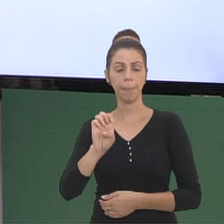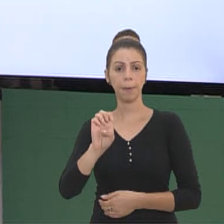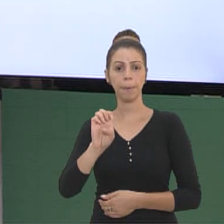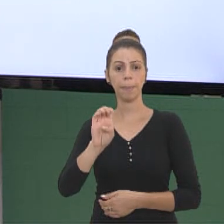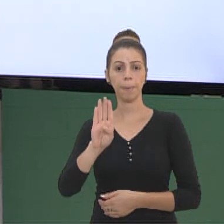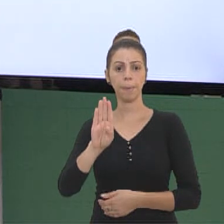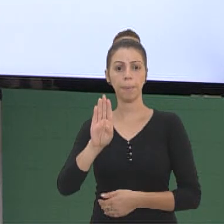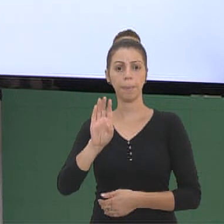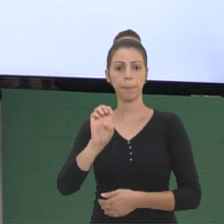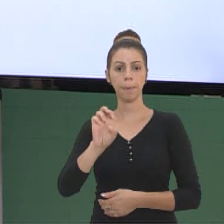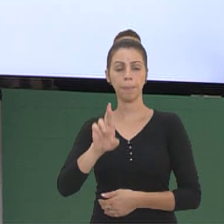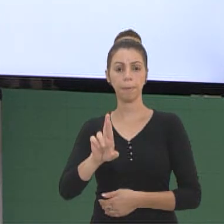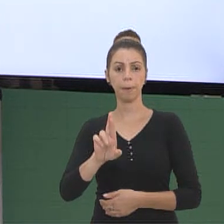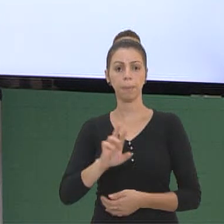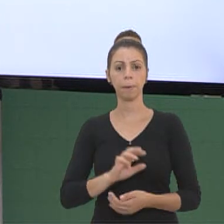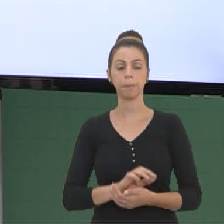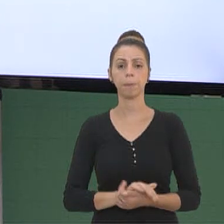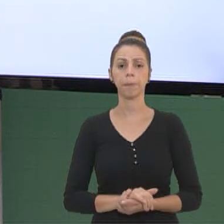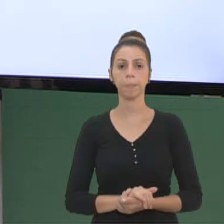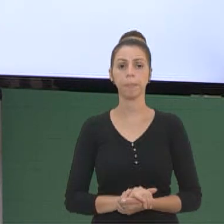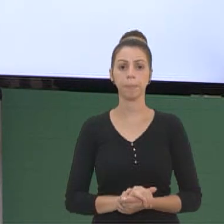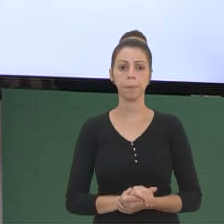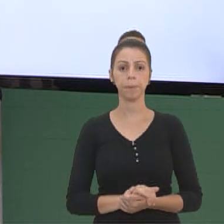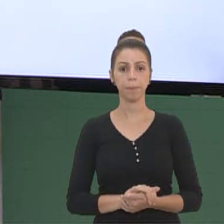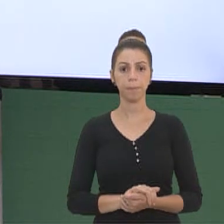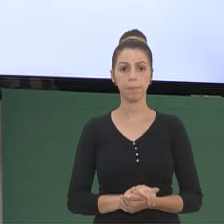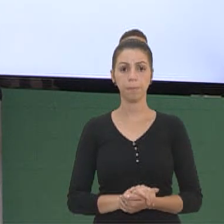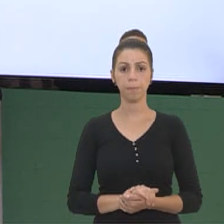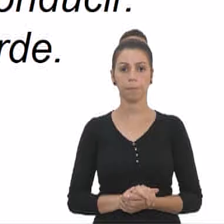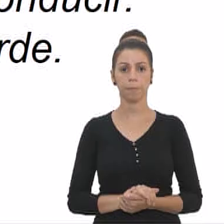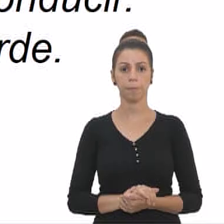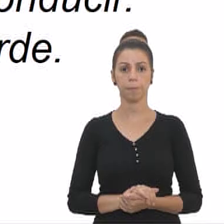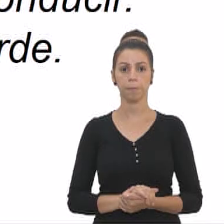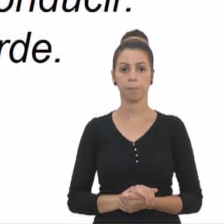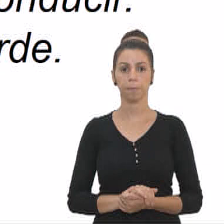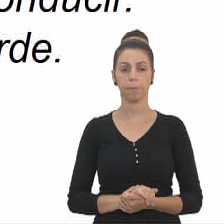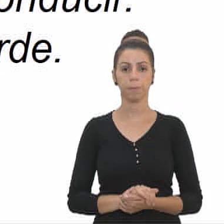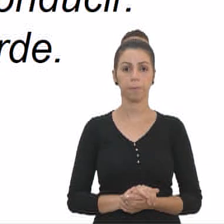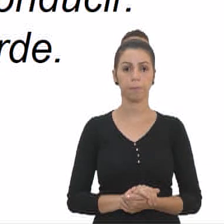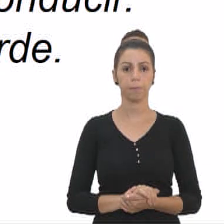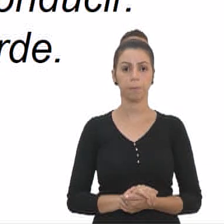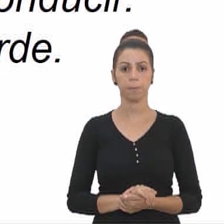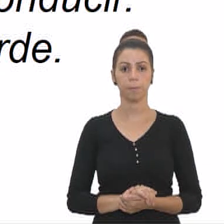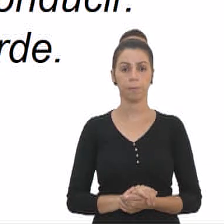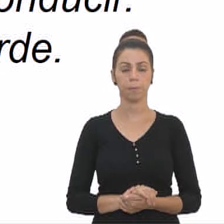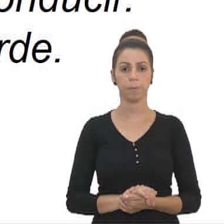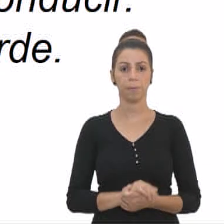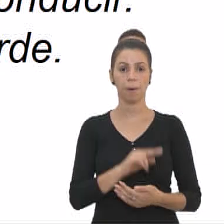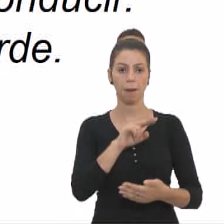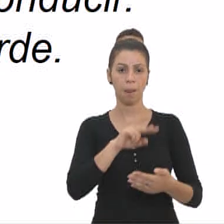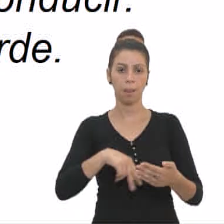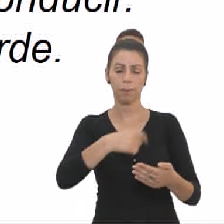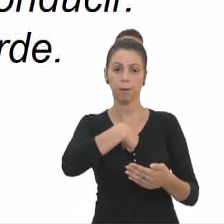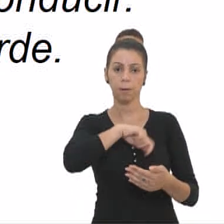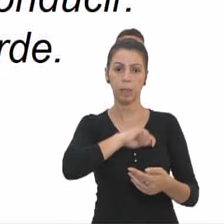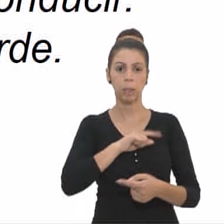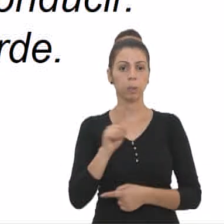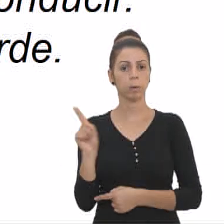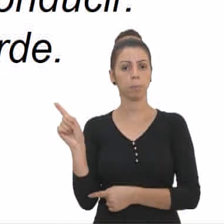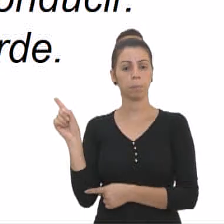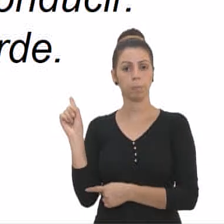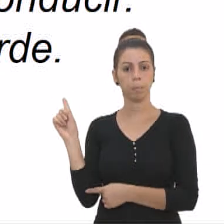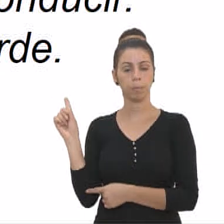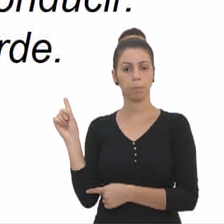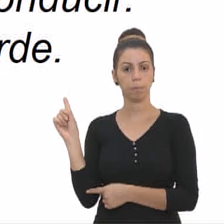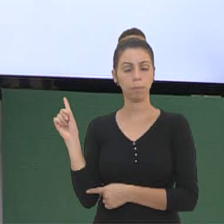Niños, no lleguéis tarde ou niños, no lleguen